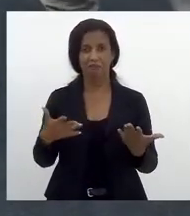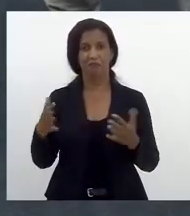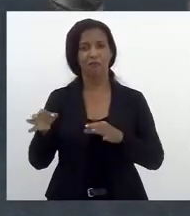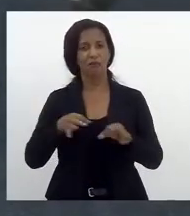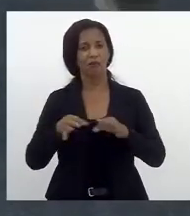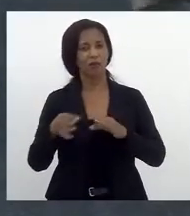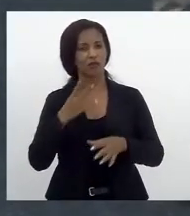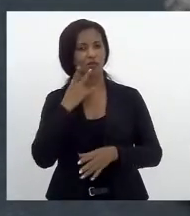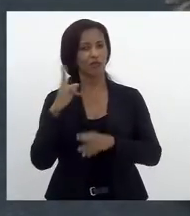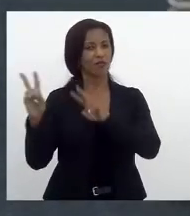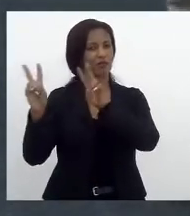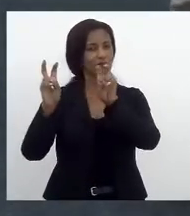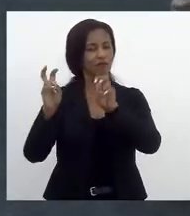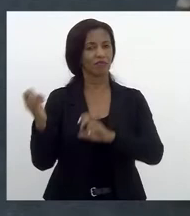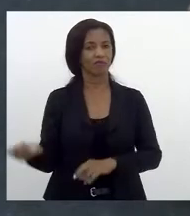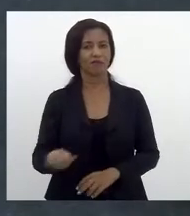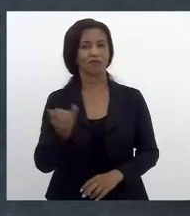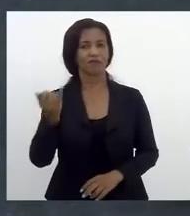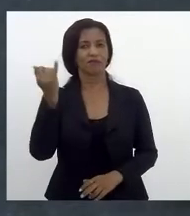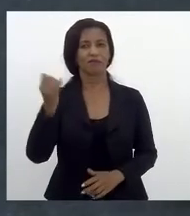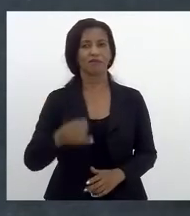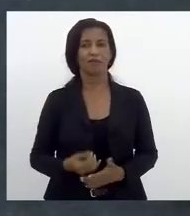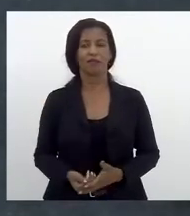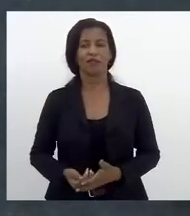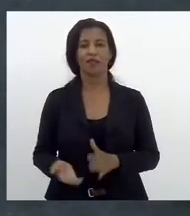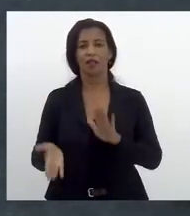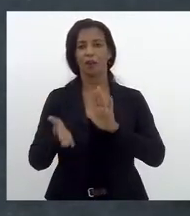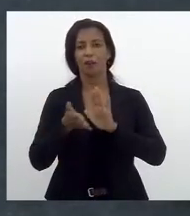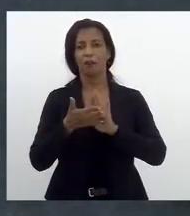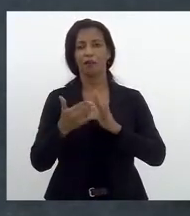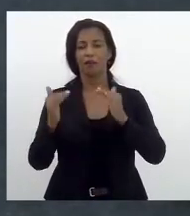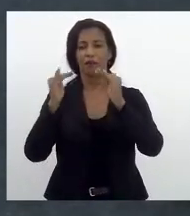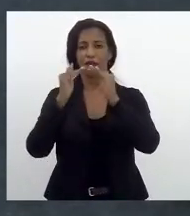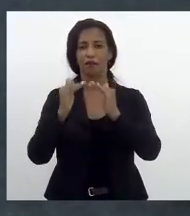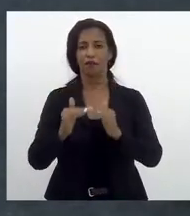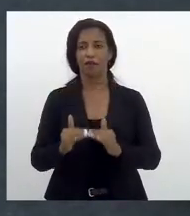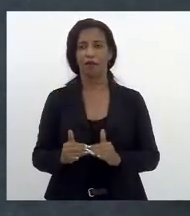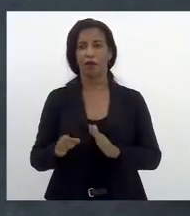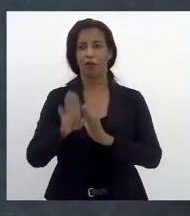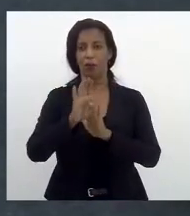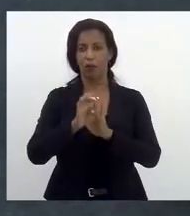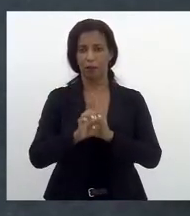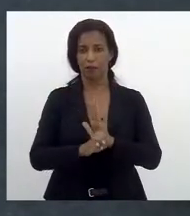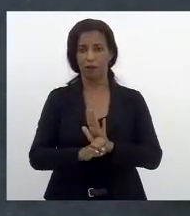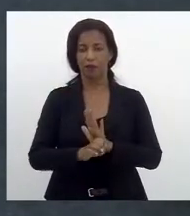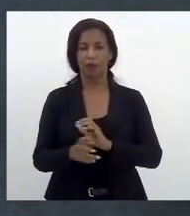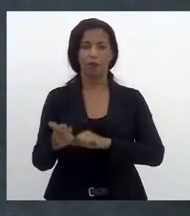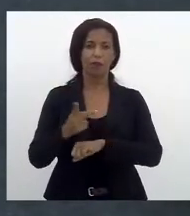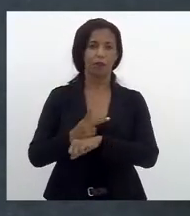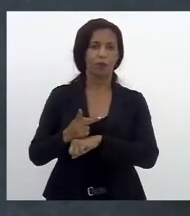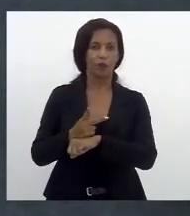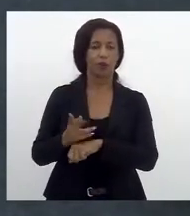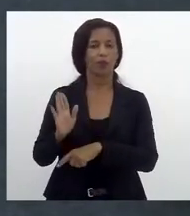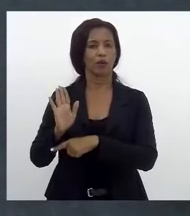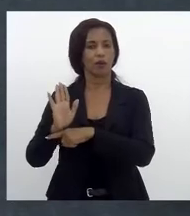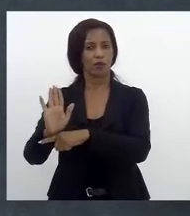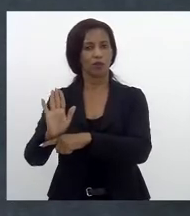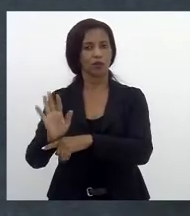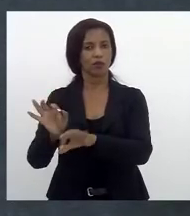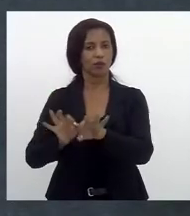que trata de um tema muito importante, e dá o parecer favorável com emenda, buscando contribuir com o